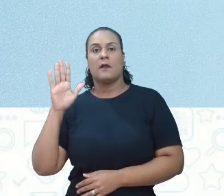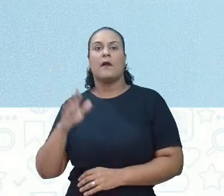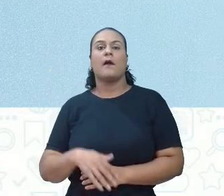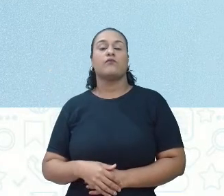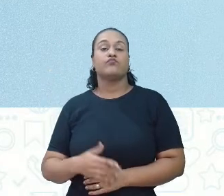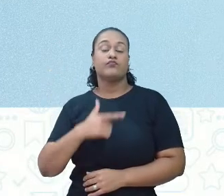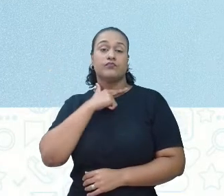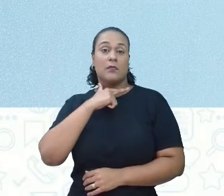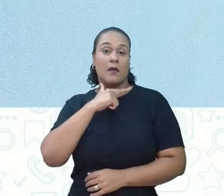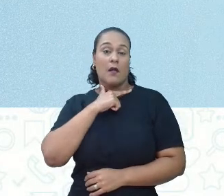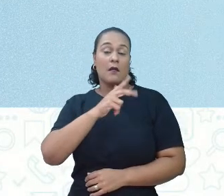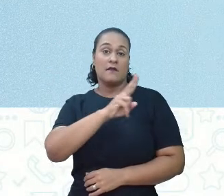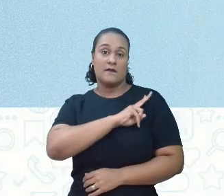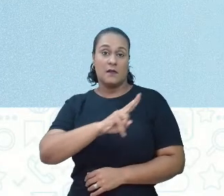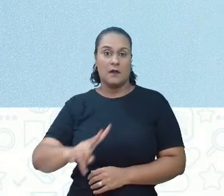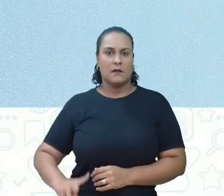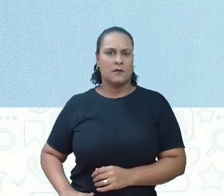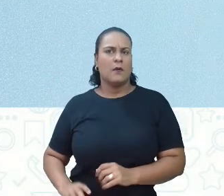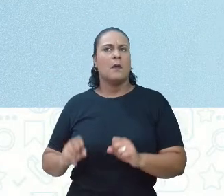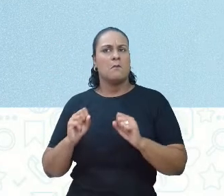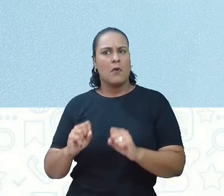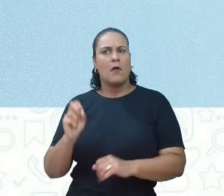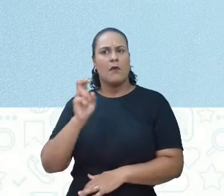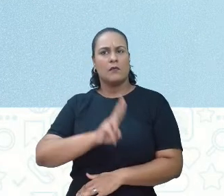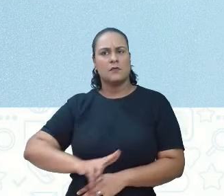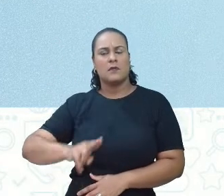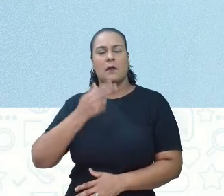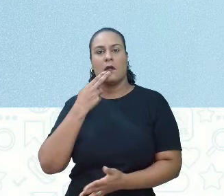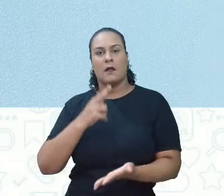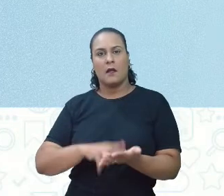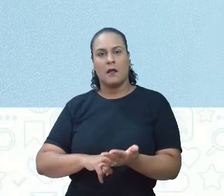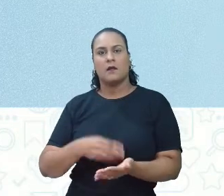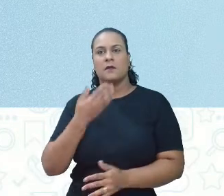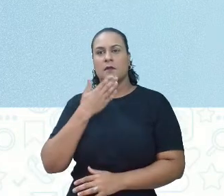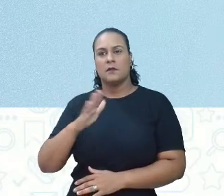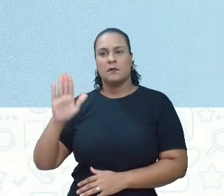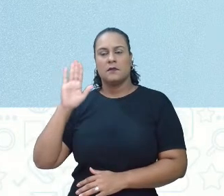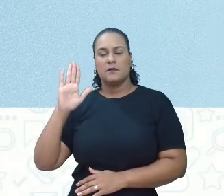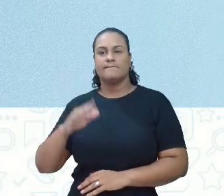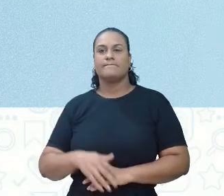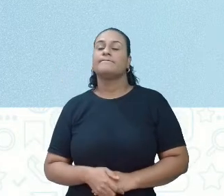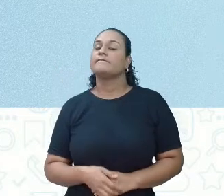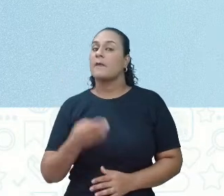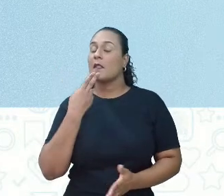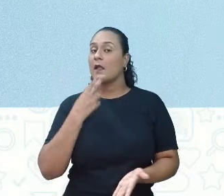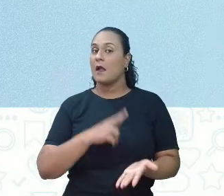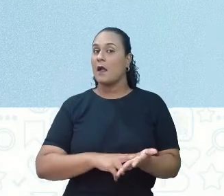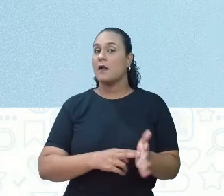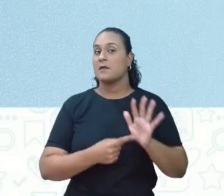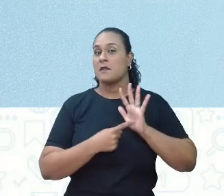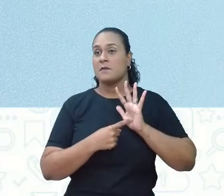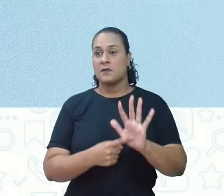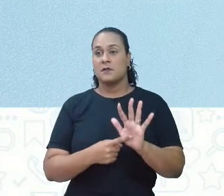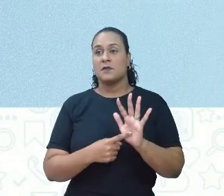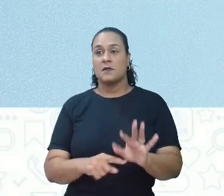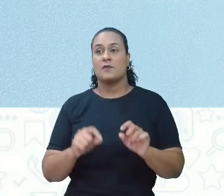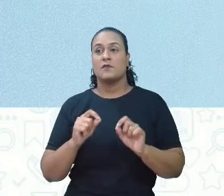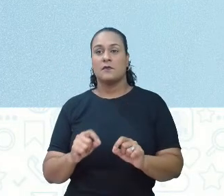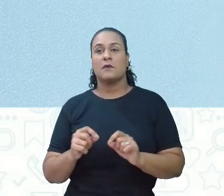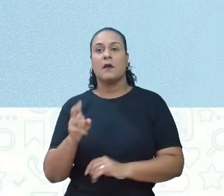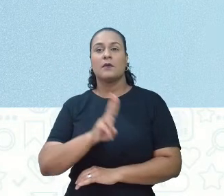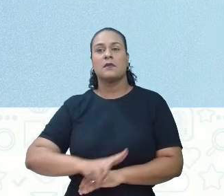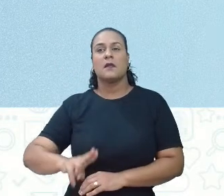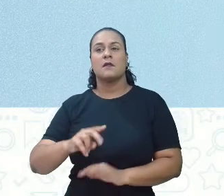de candidatura. Temos a carta de apresentação, que é utilizada para fazer uma apresentação de uma pessoa, uma carreira ou